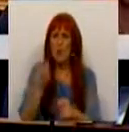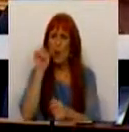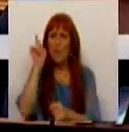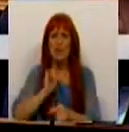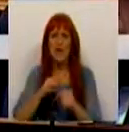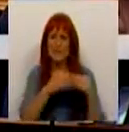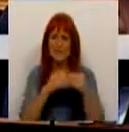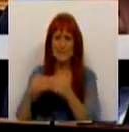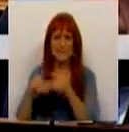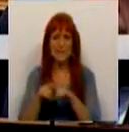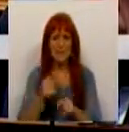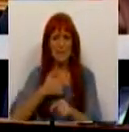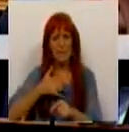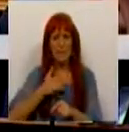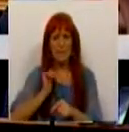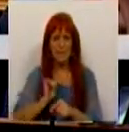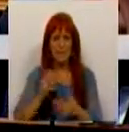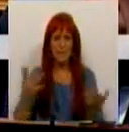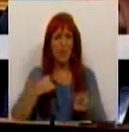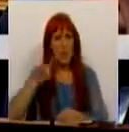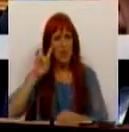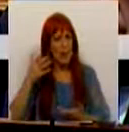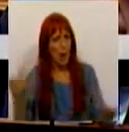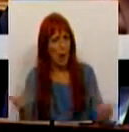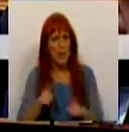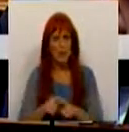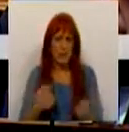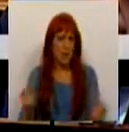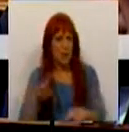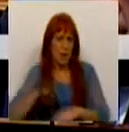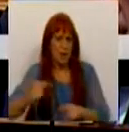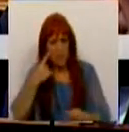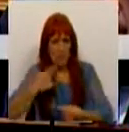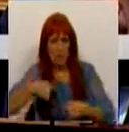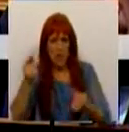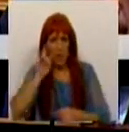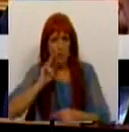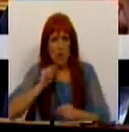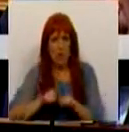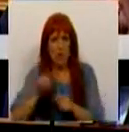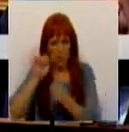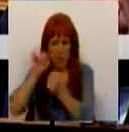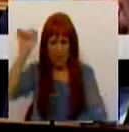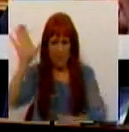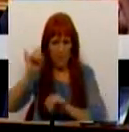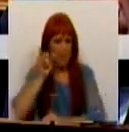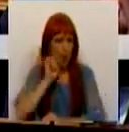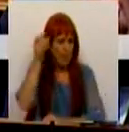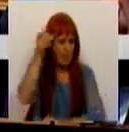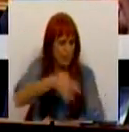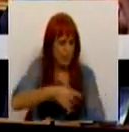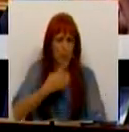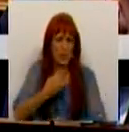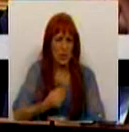nas lideranças das empresas. Ora, sabemos hoje, por evidência científica, que as mulheres são mais qualificadas que os homens e